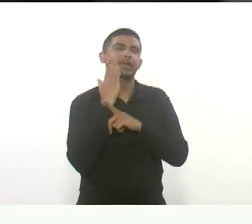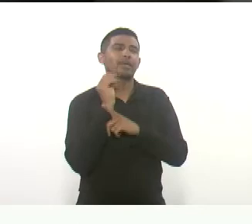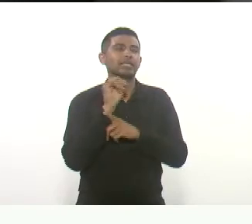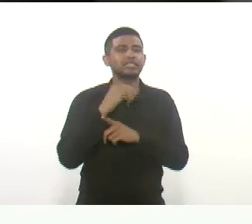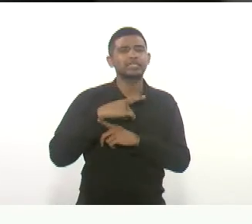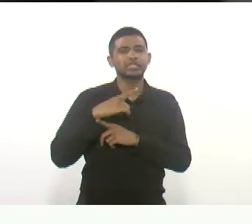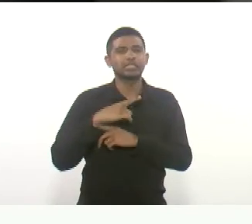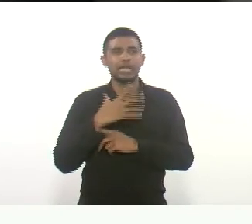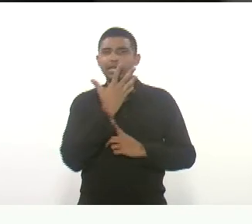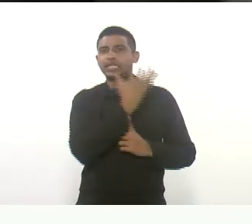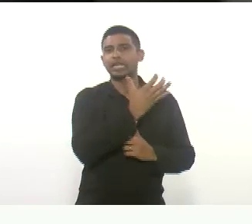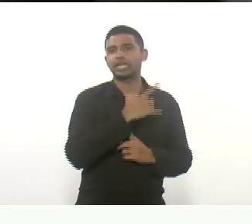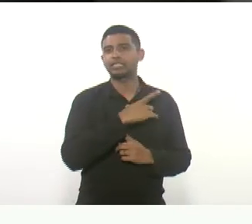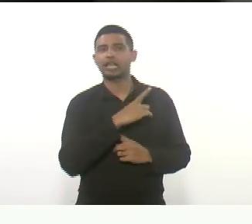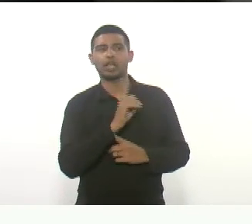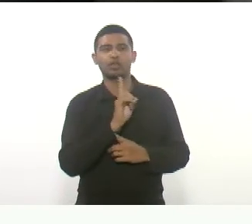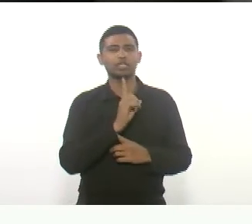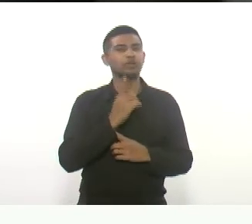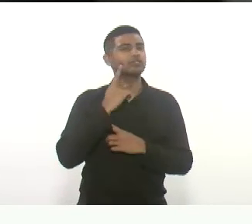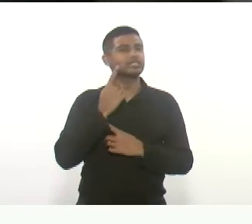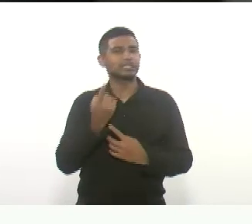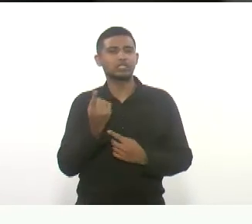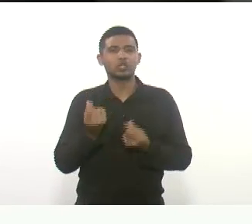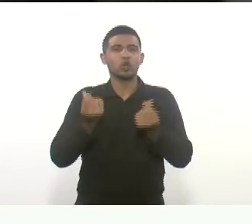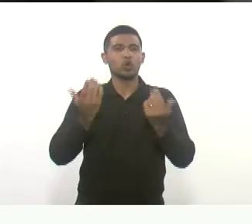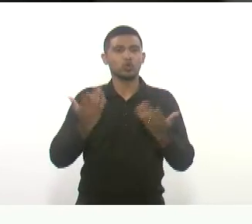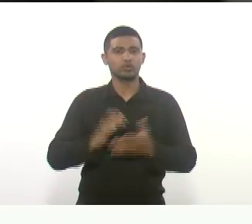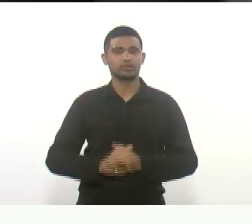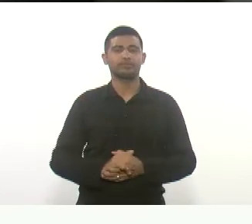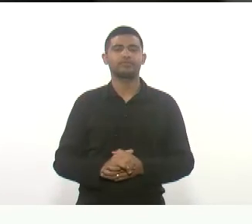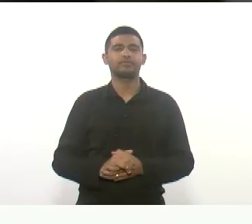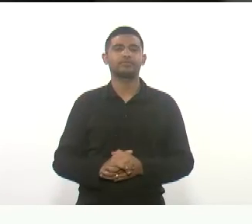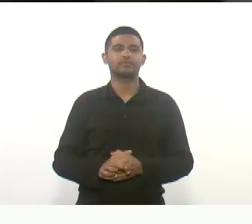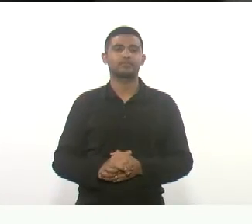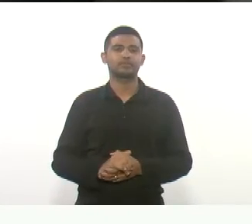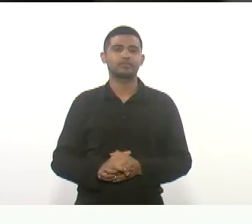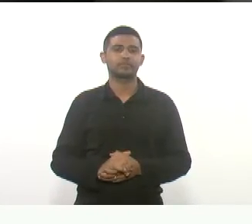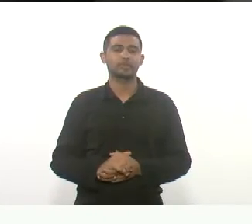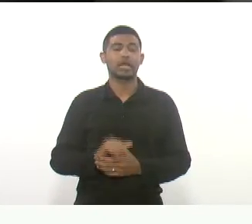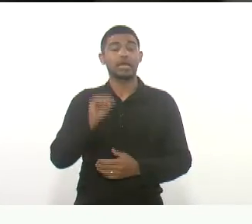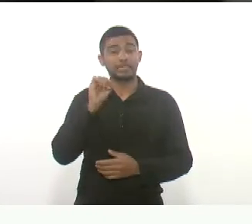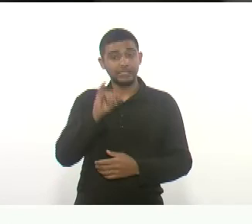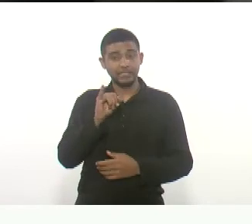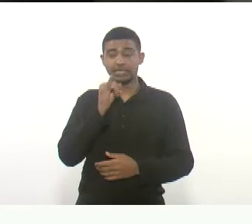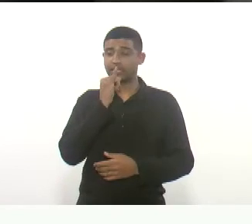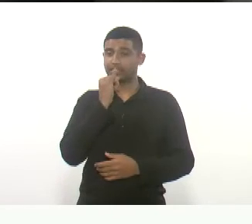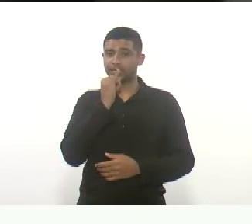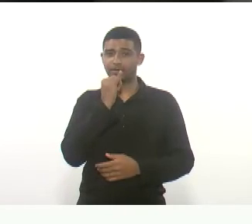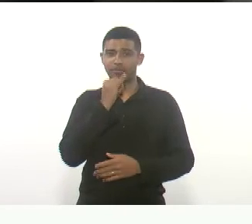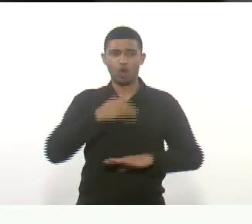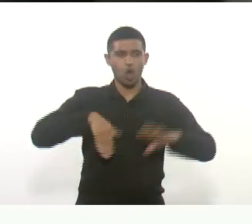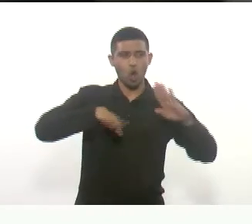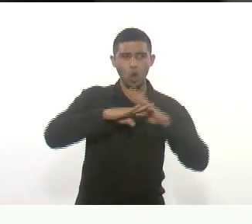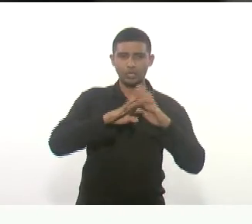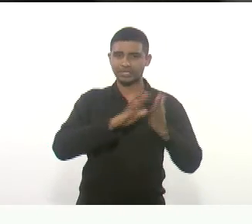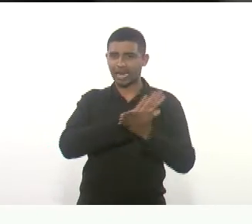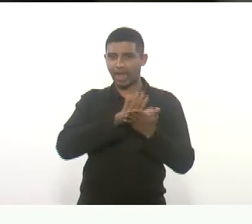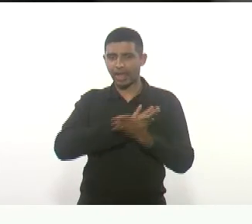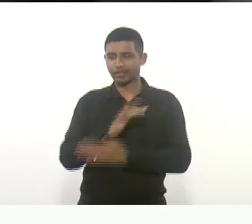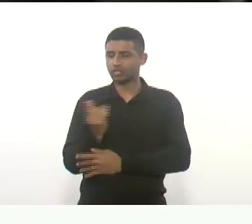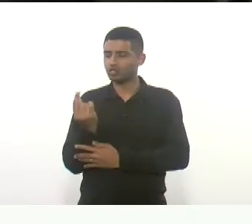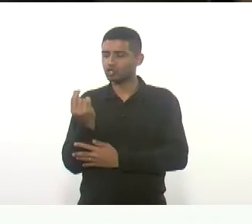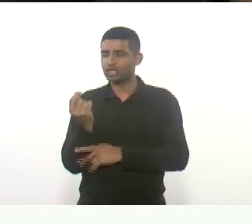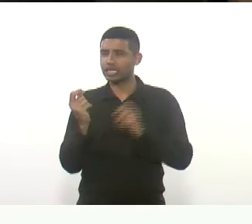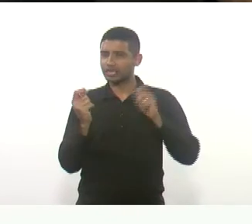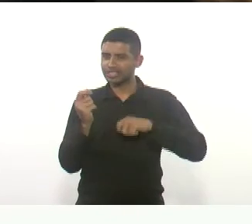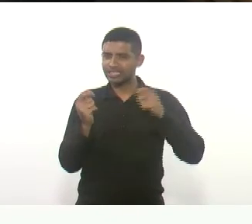atratividade ou não, de qual é o custo disso, de se não há outra coisa que a gente pode fazer com esse mesmo recurso que conseguiria alcançar um resultado